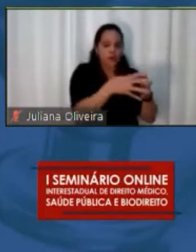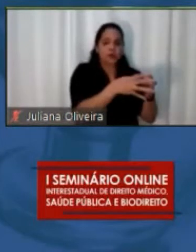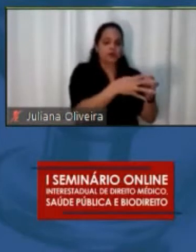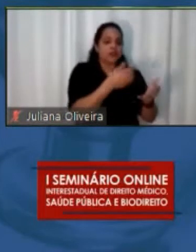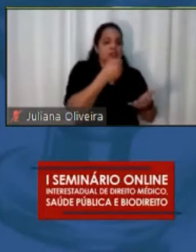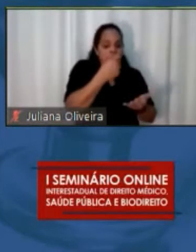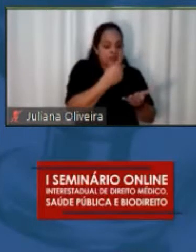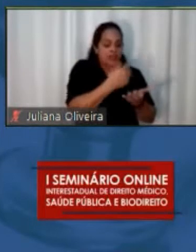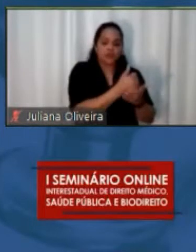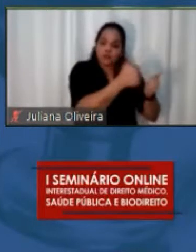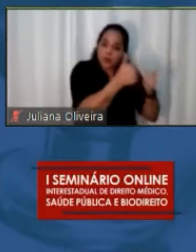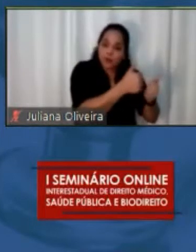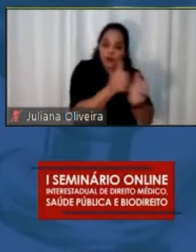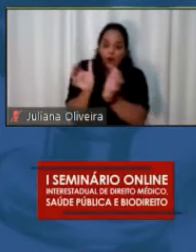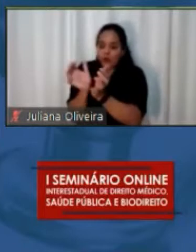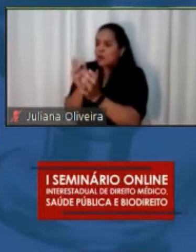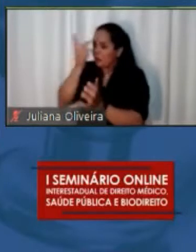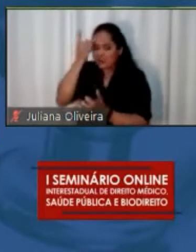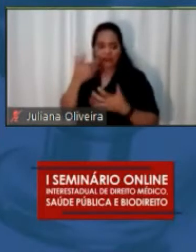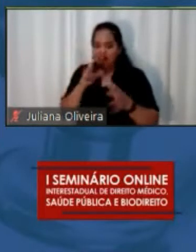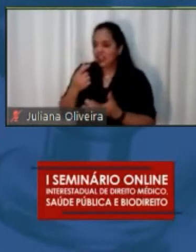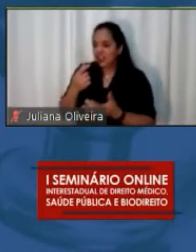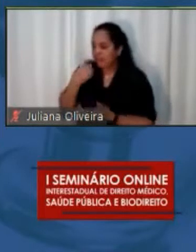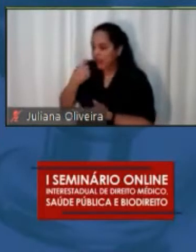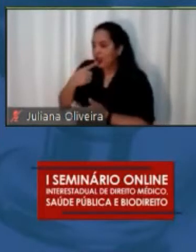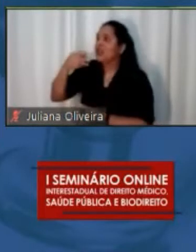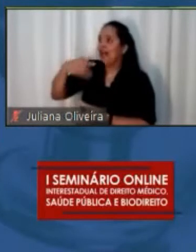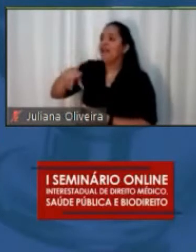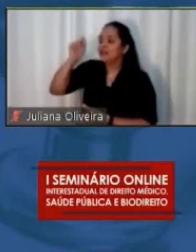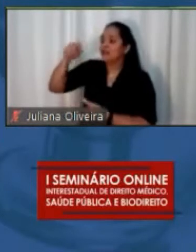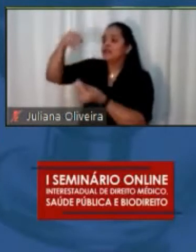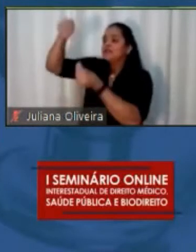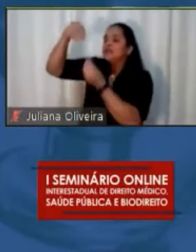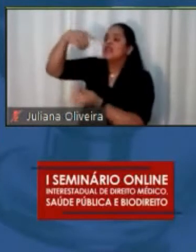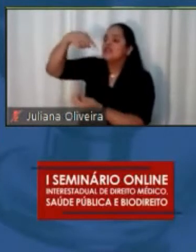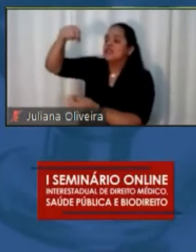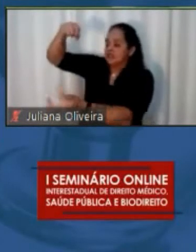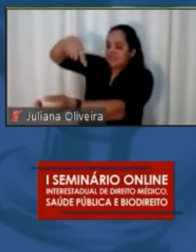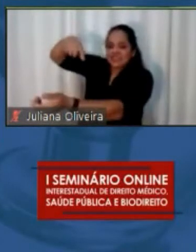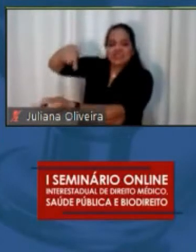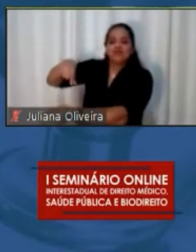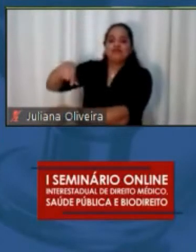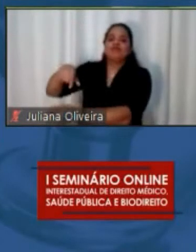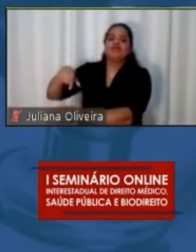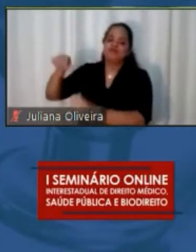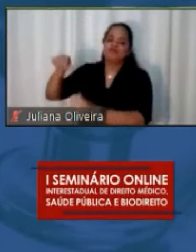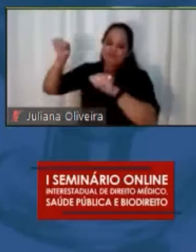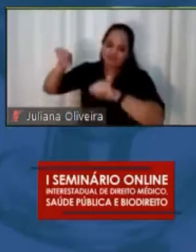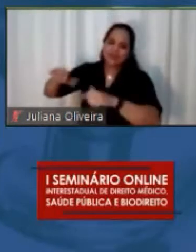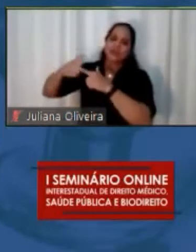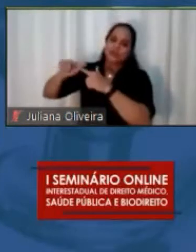foi maior do que naqueles pacientes que fizeram uso da carboximaltose de ferro.